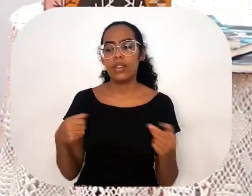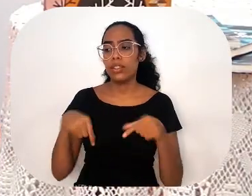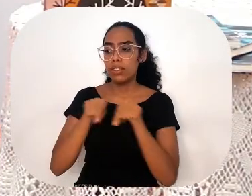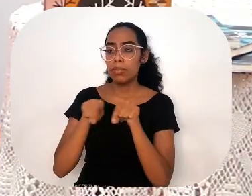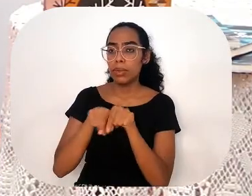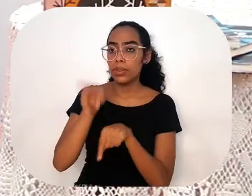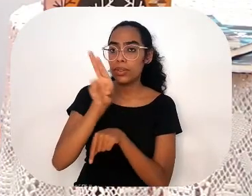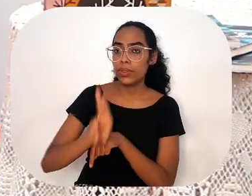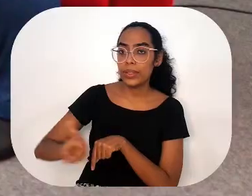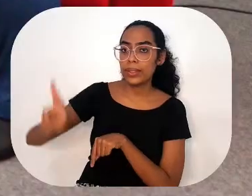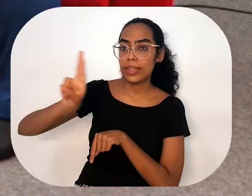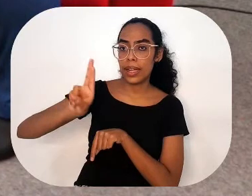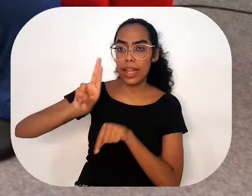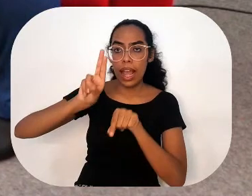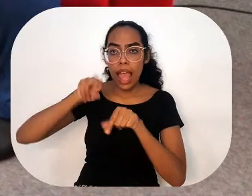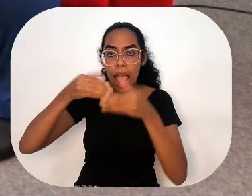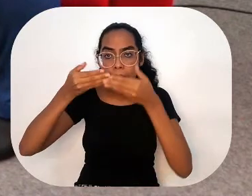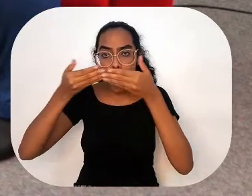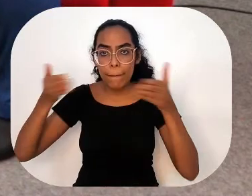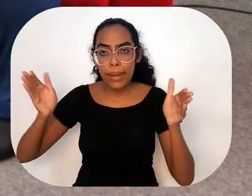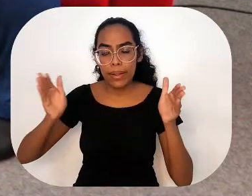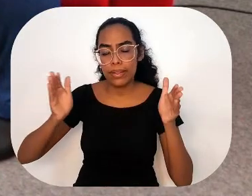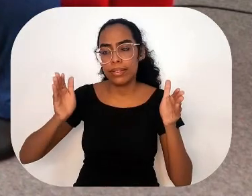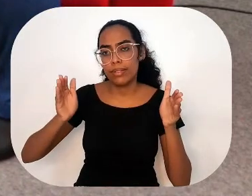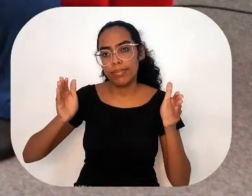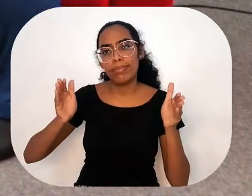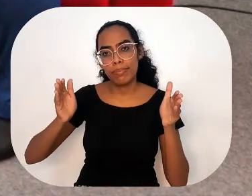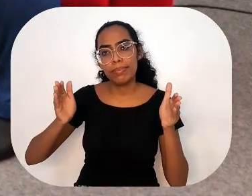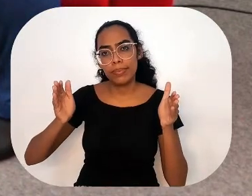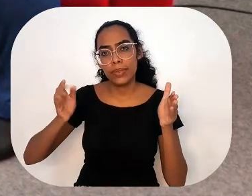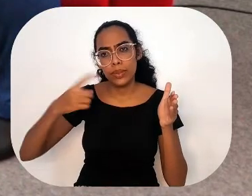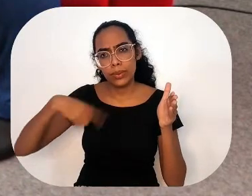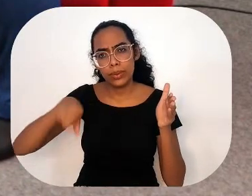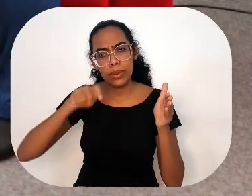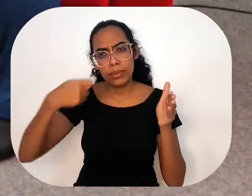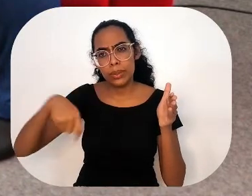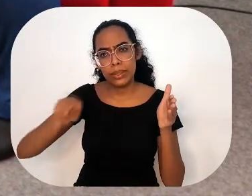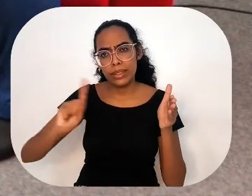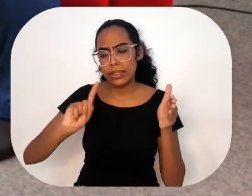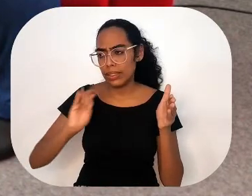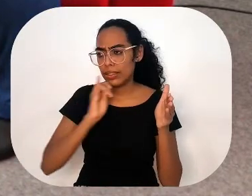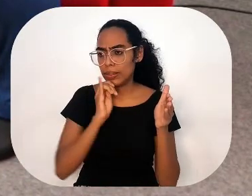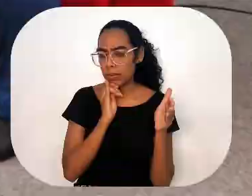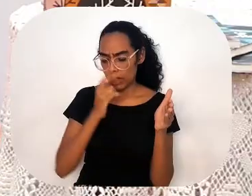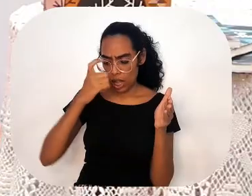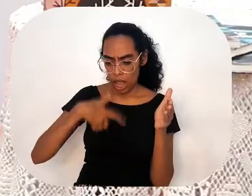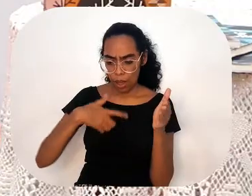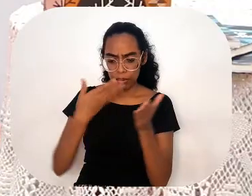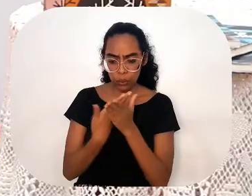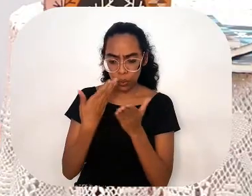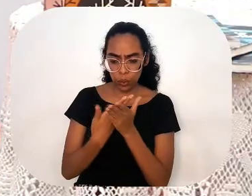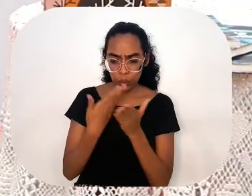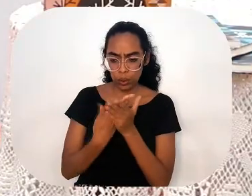gente né a universidade também ela tá aberta as pessoas né não precisa você ser